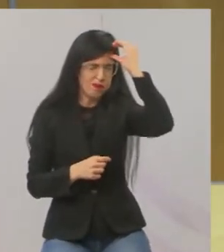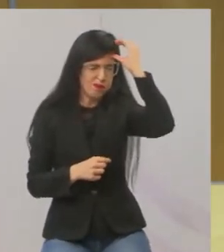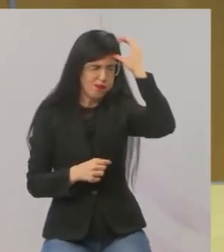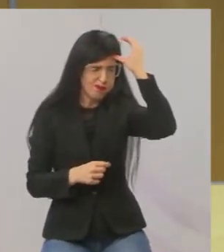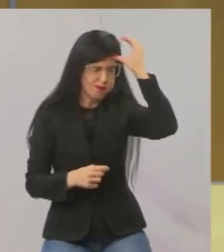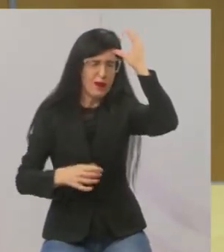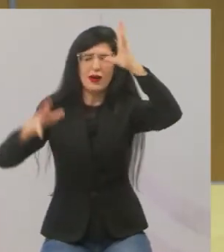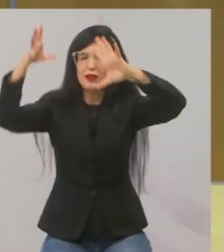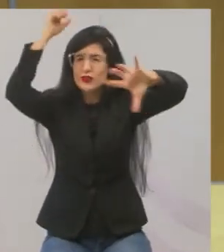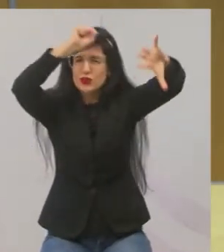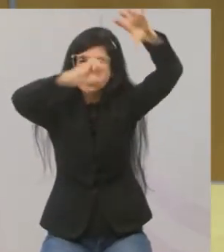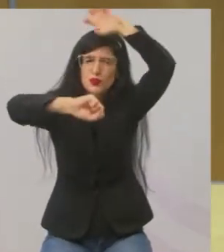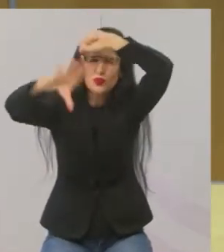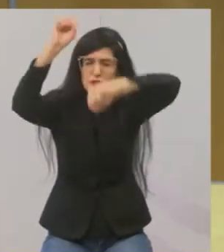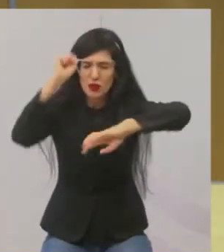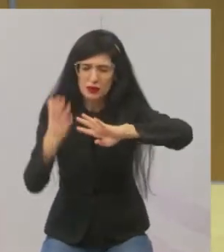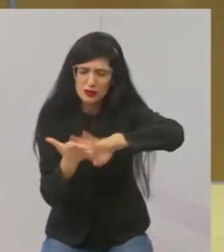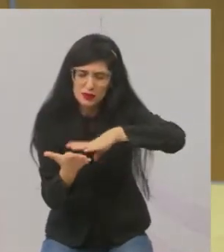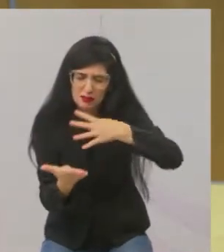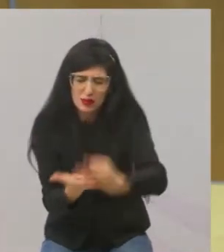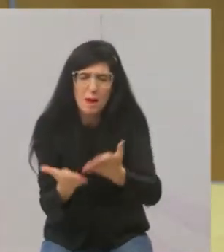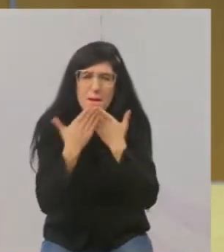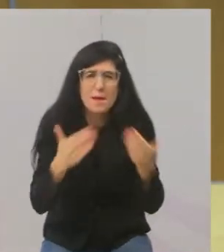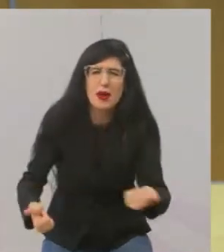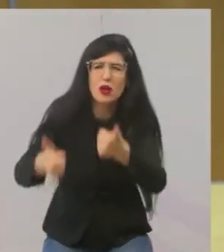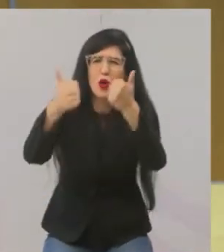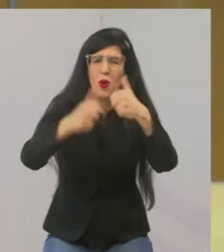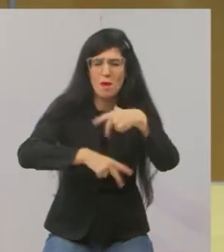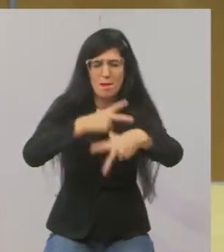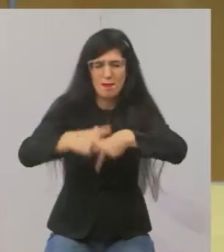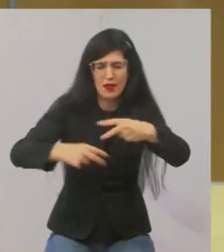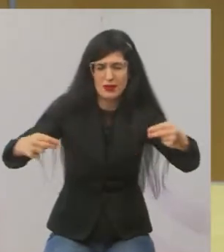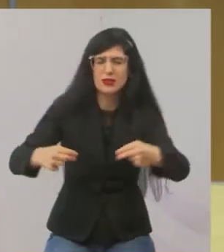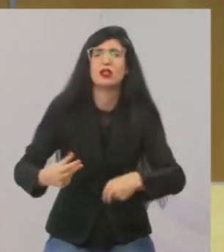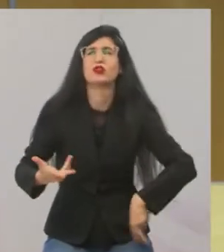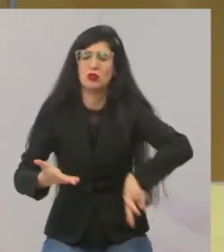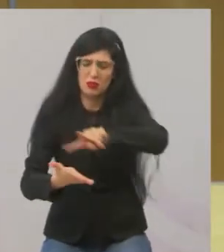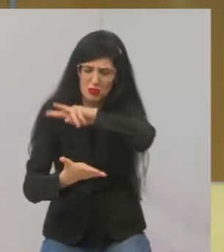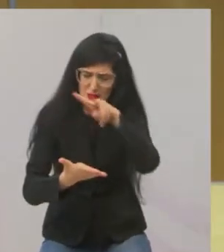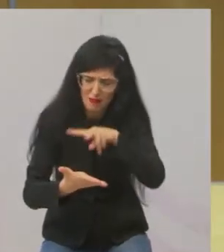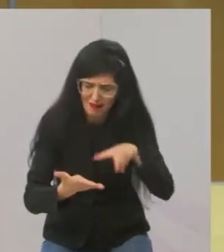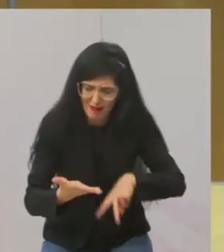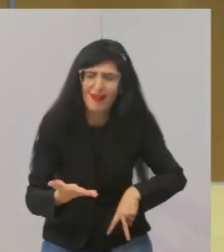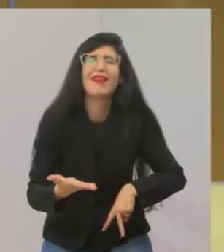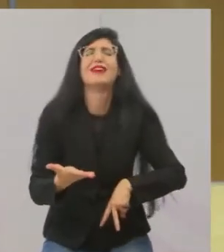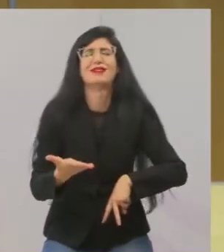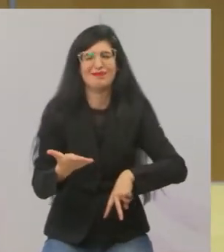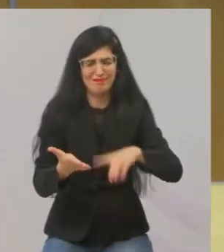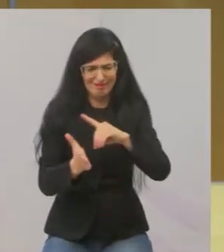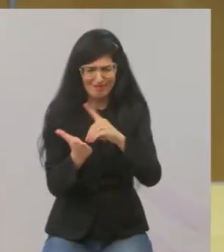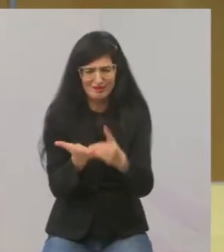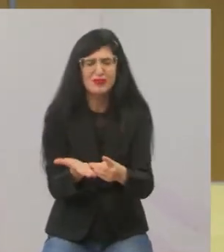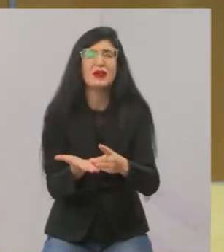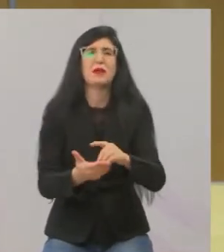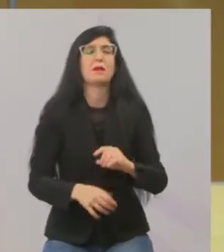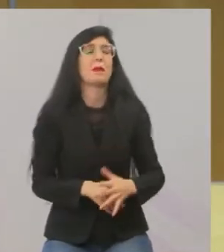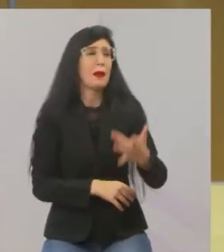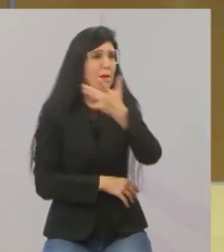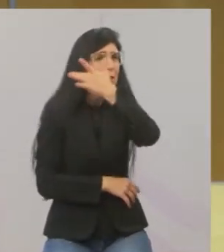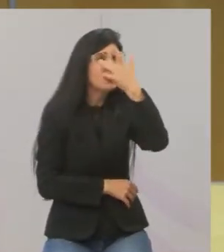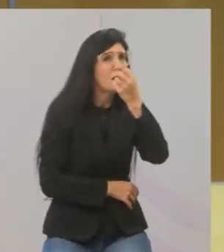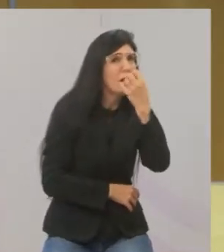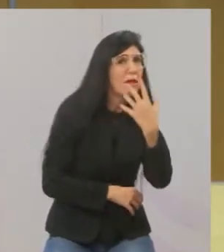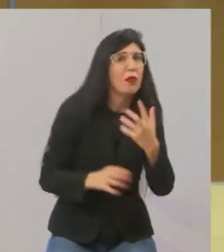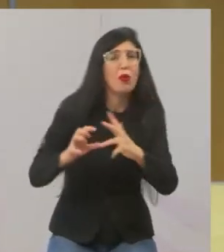melhor presente. Quem não tem o costume de ler, leia. Você vai ser um bom marido, um bom